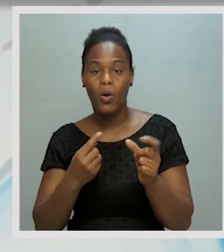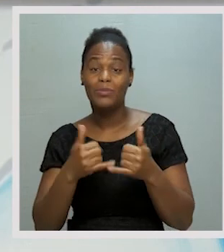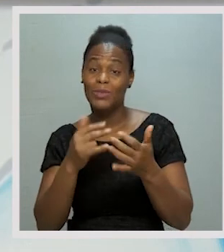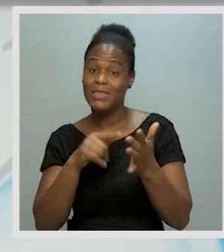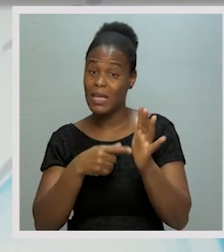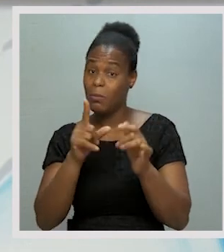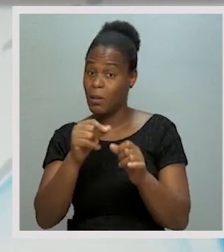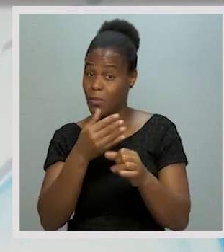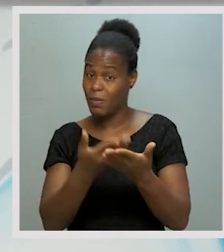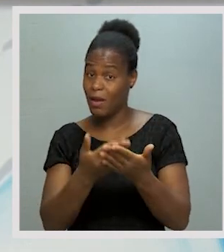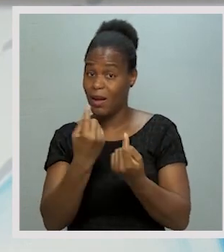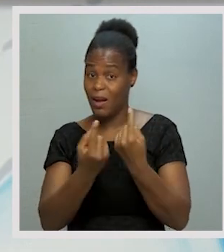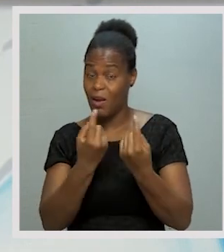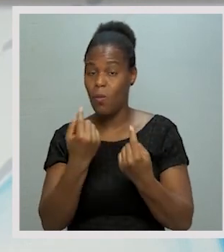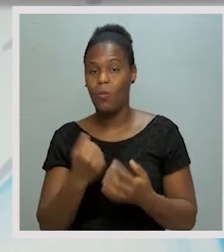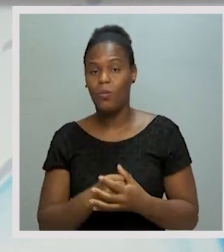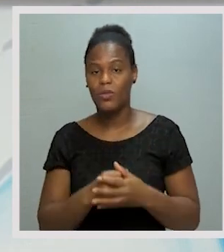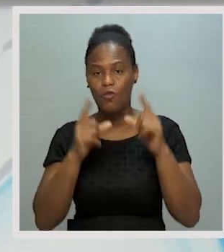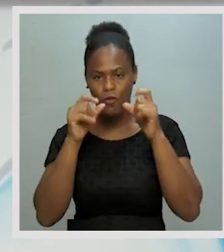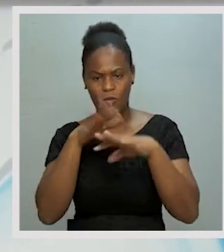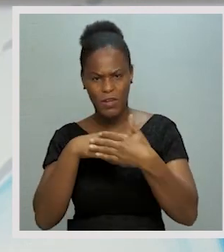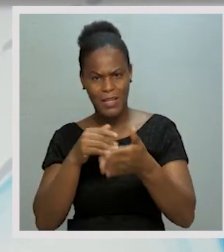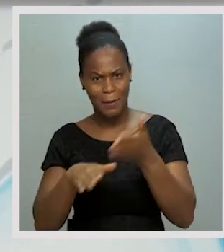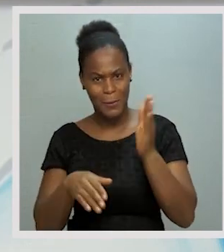dar um exemplo para cada uma.